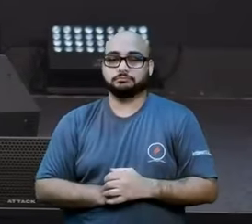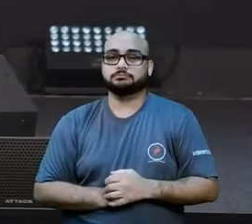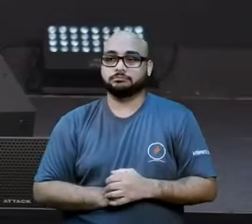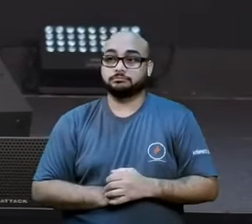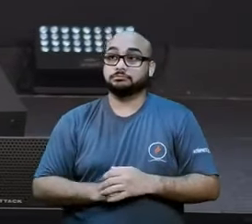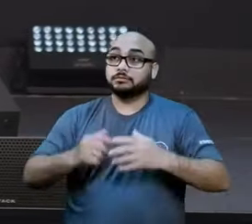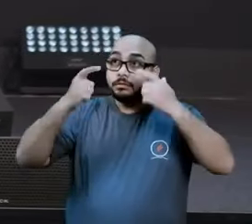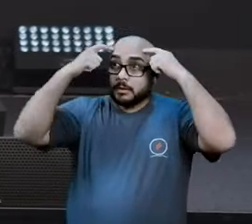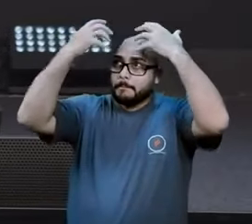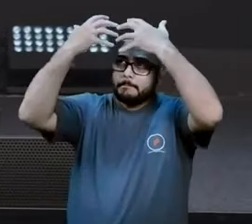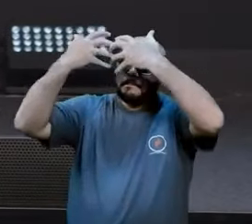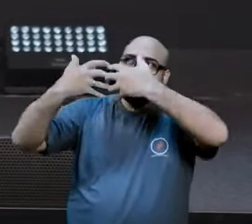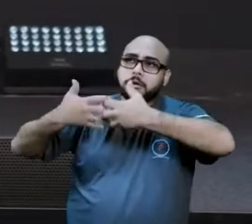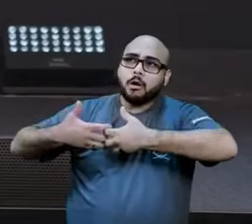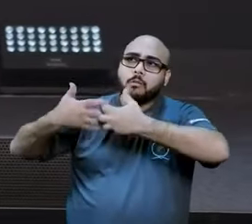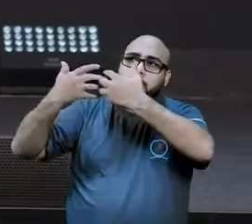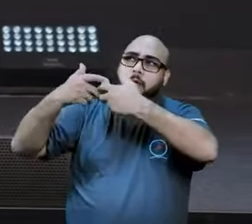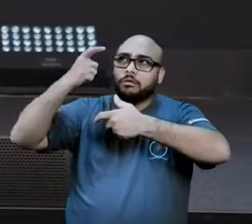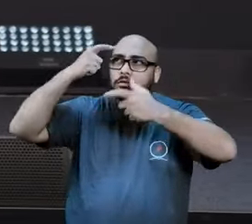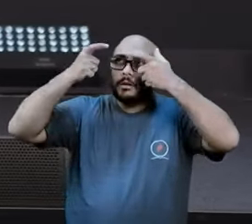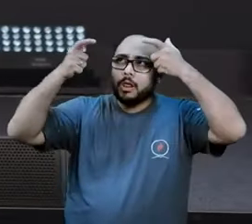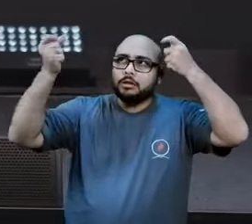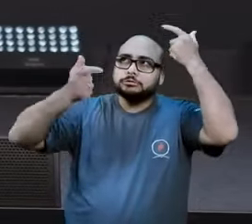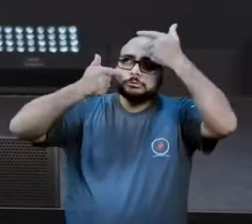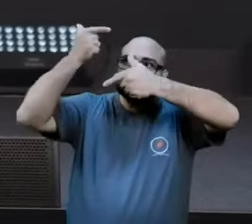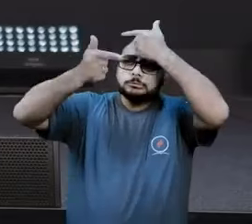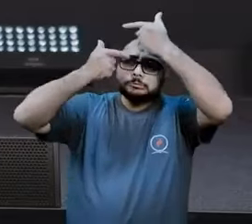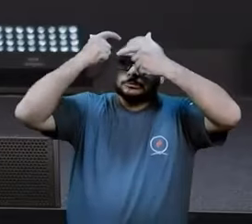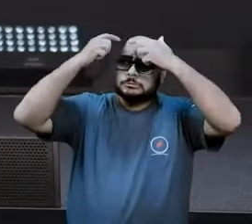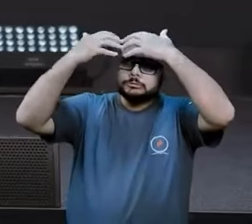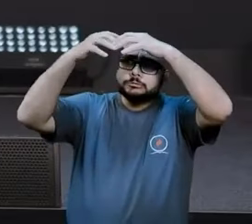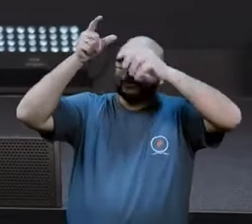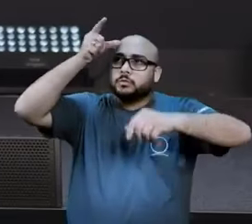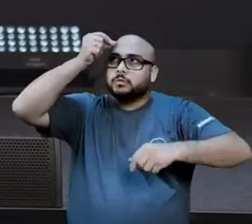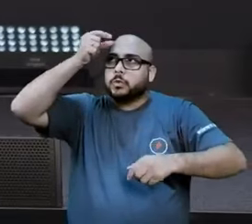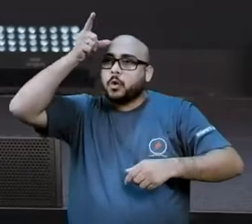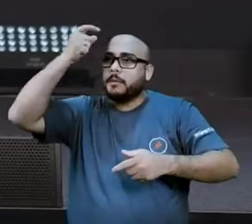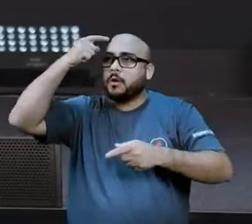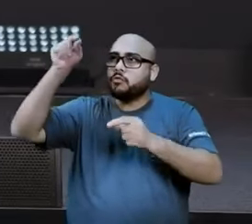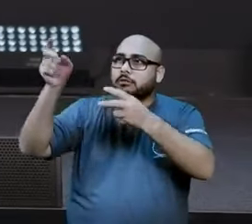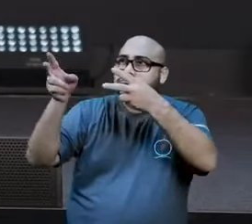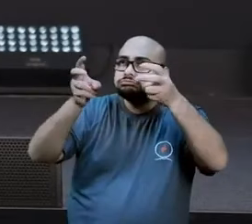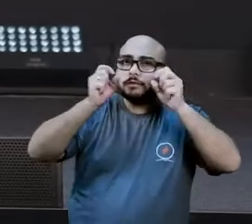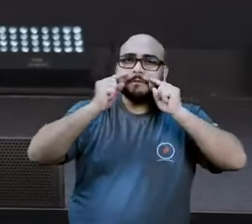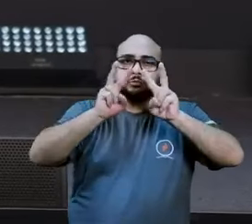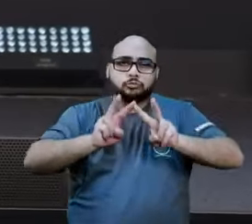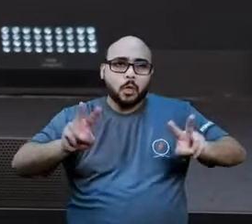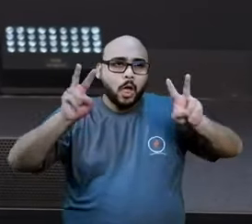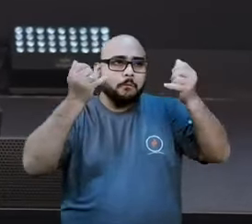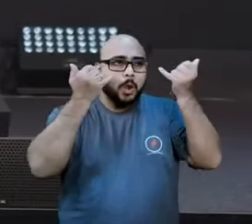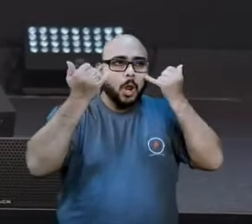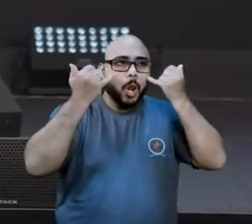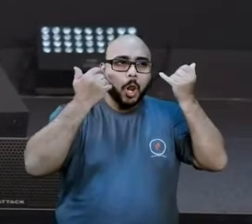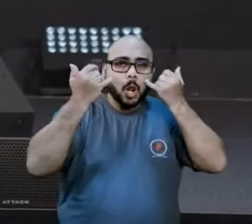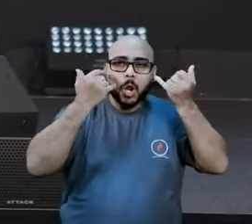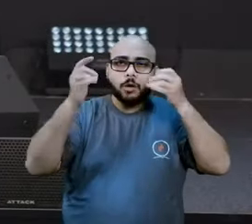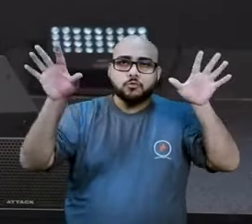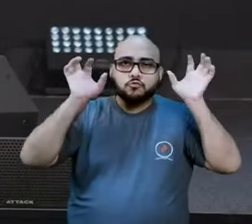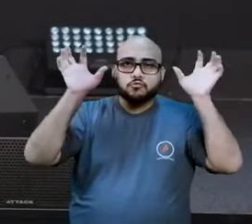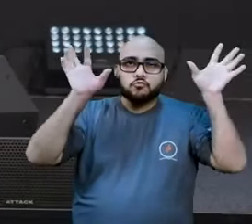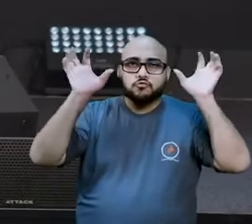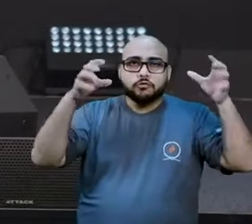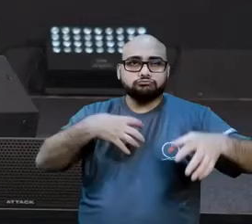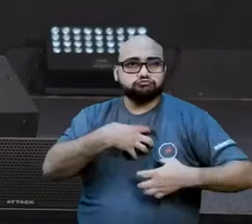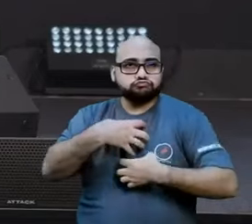informação através de conhecimento através da percepção através da